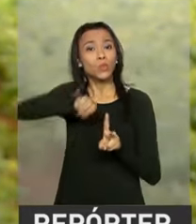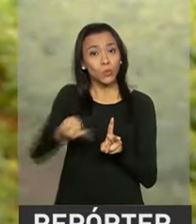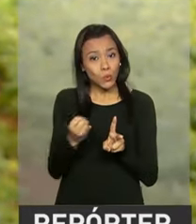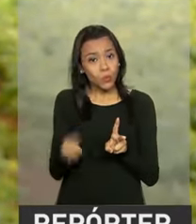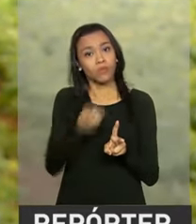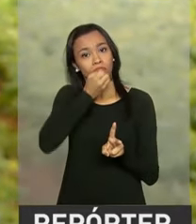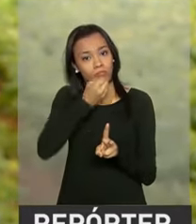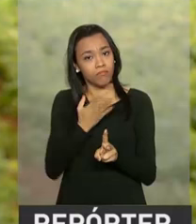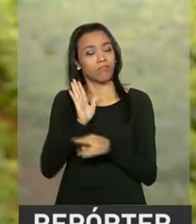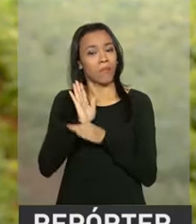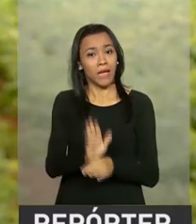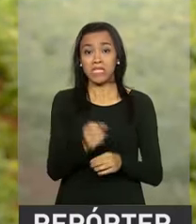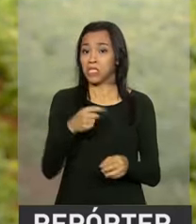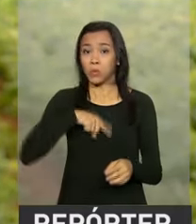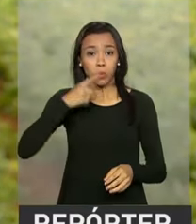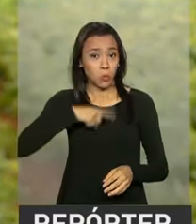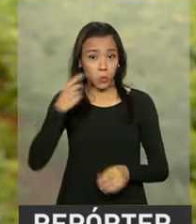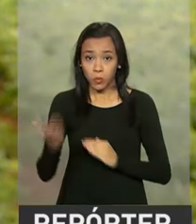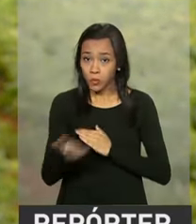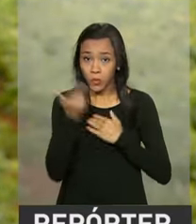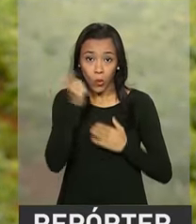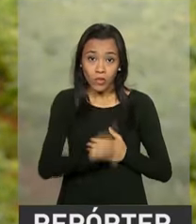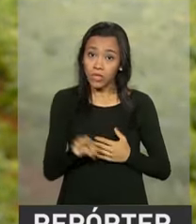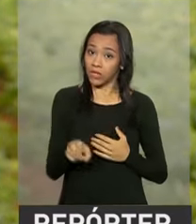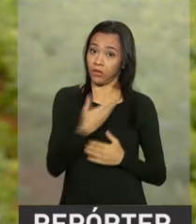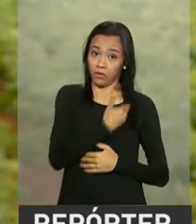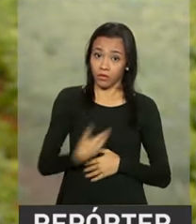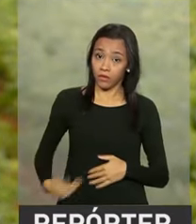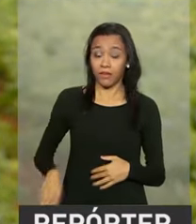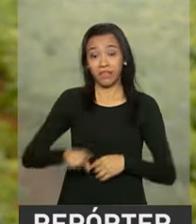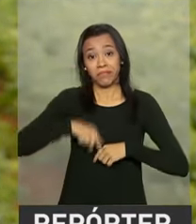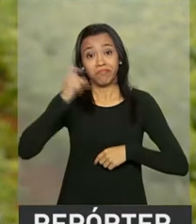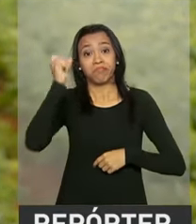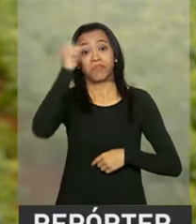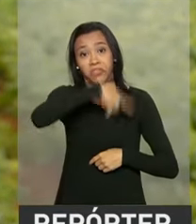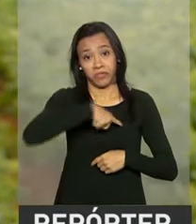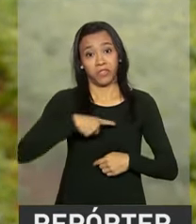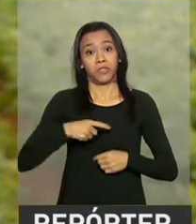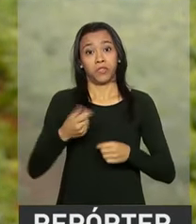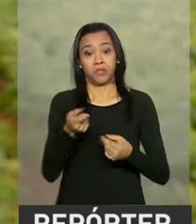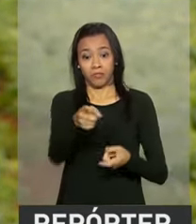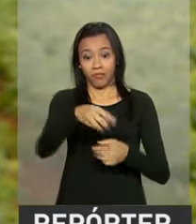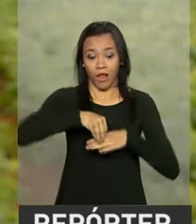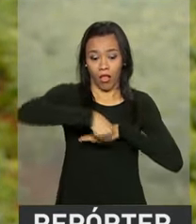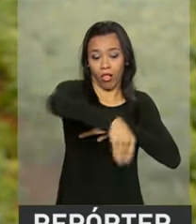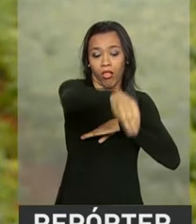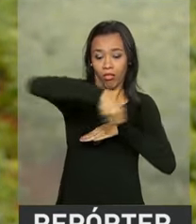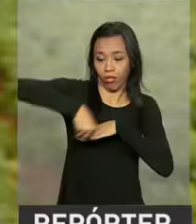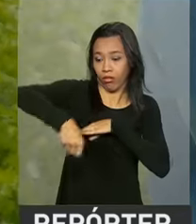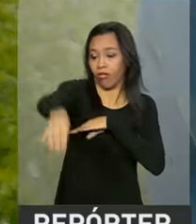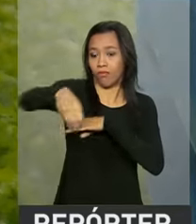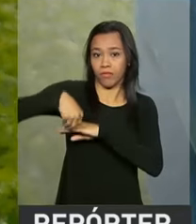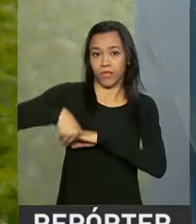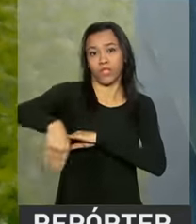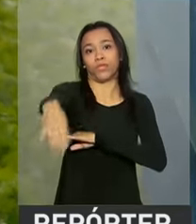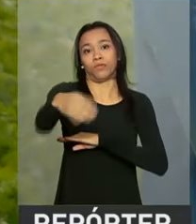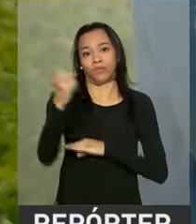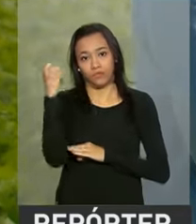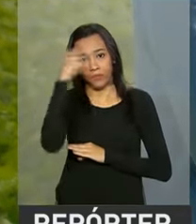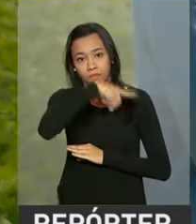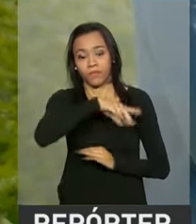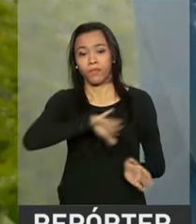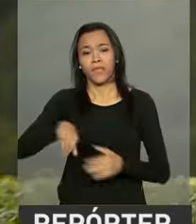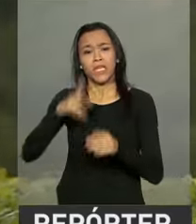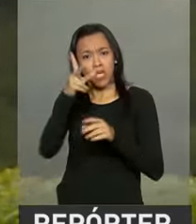financiamento, a lavoura não tem como recurso para tocar sem esses financiamentos aí. Assim como o